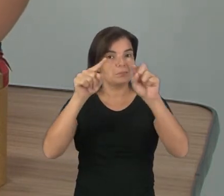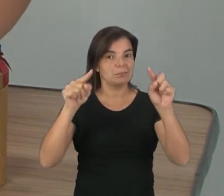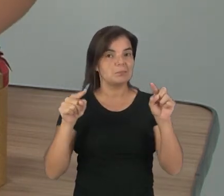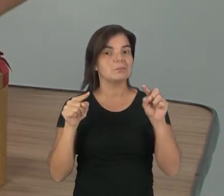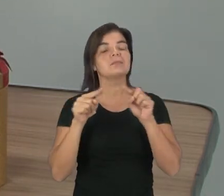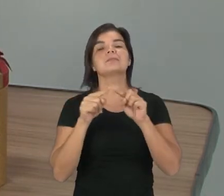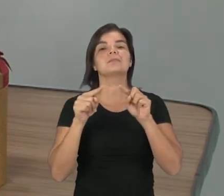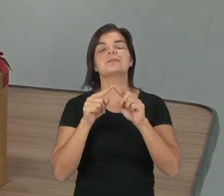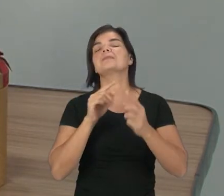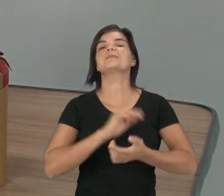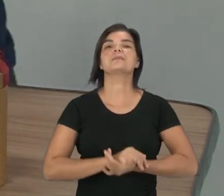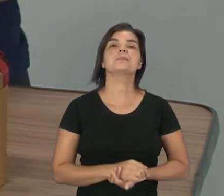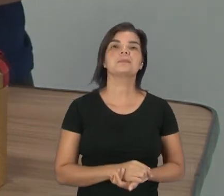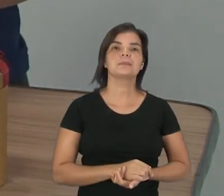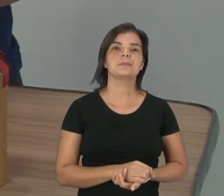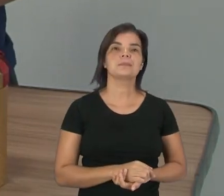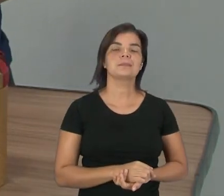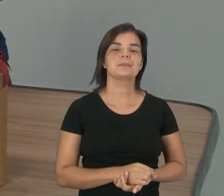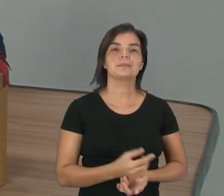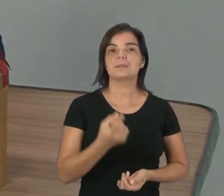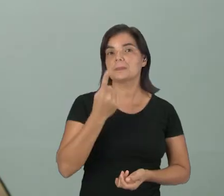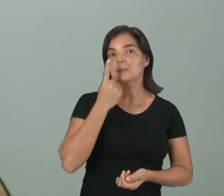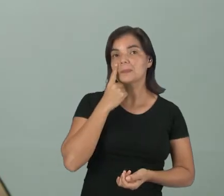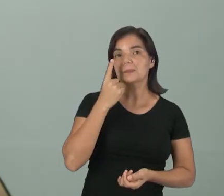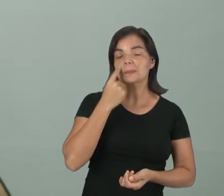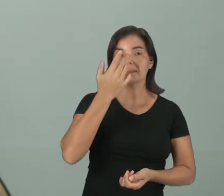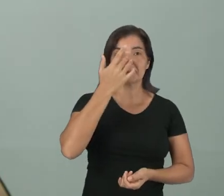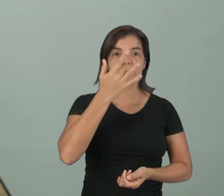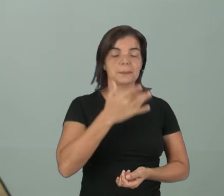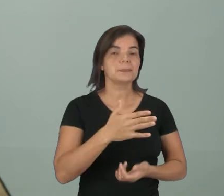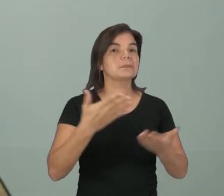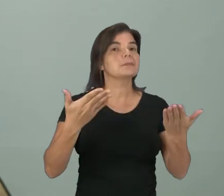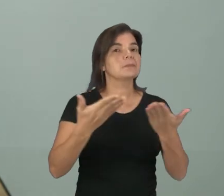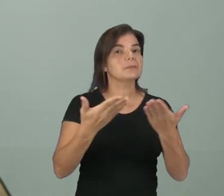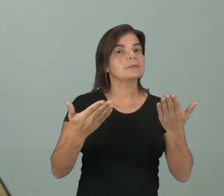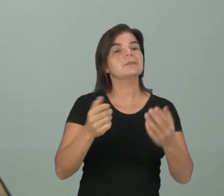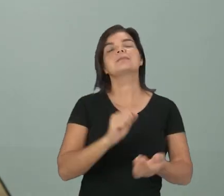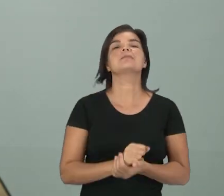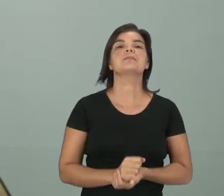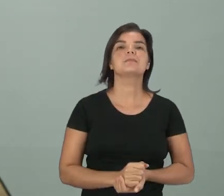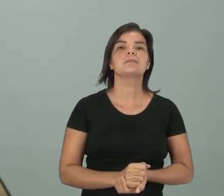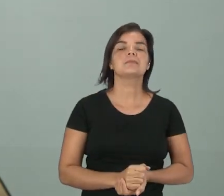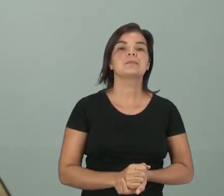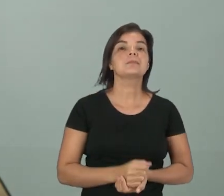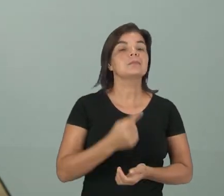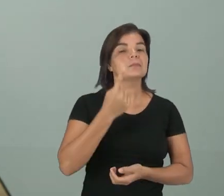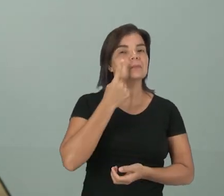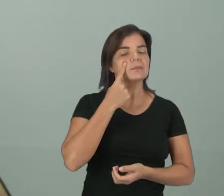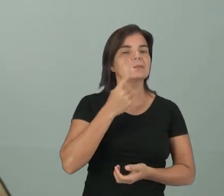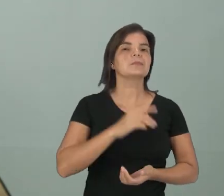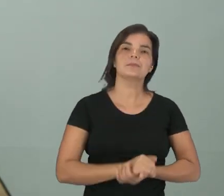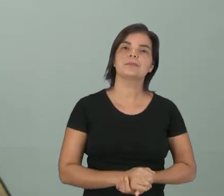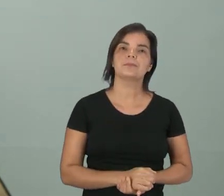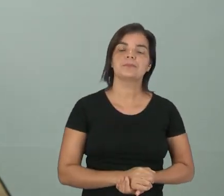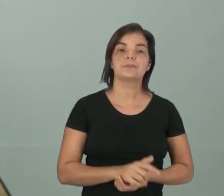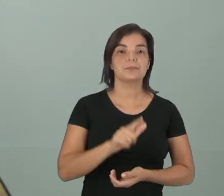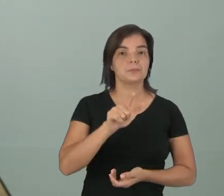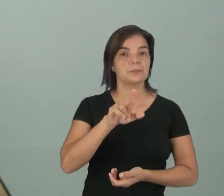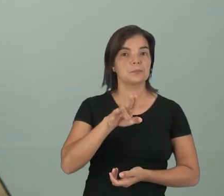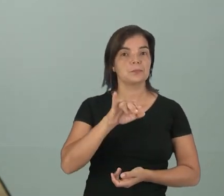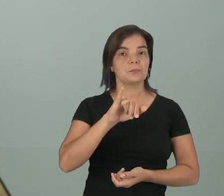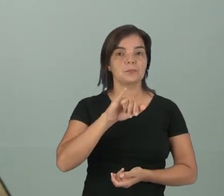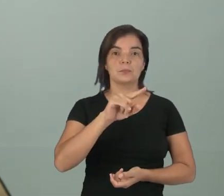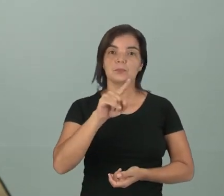base quadrada. Olha só, crianças. E agora, vamos lá, o nosso enigma, vamos ver. A Luísa,